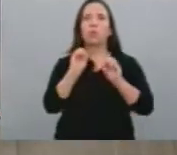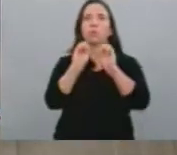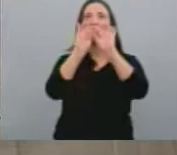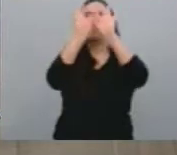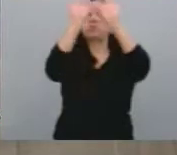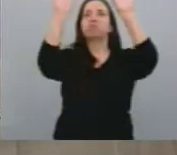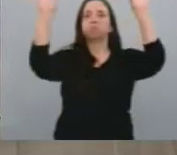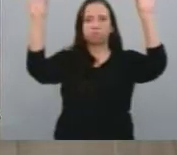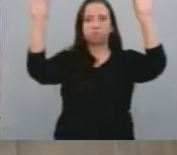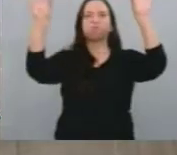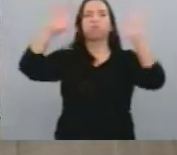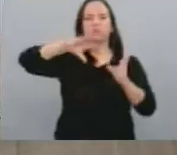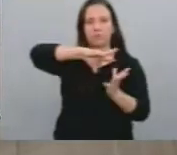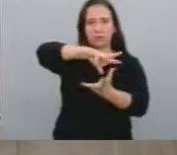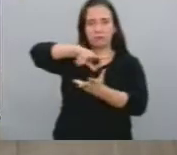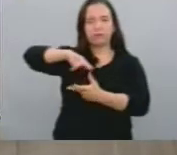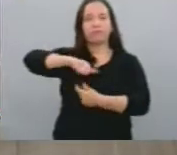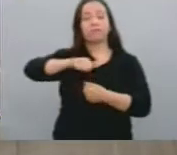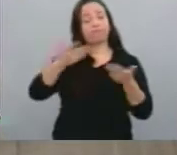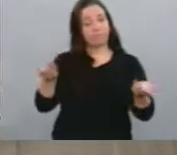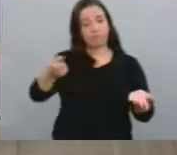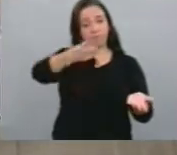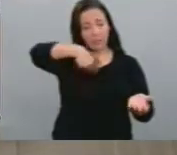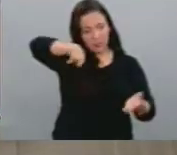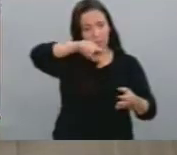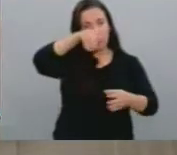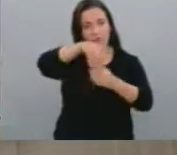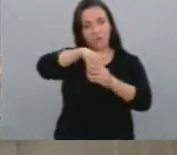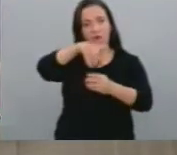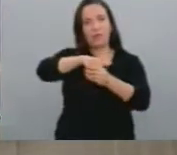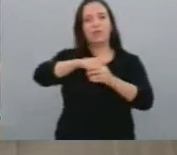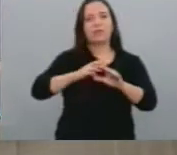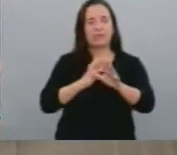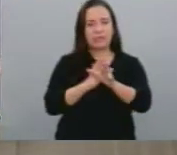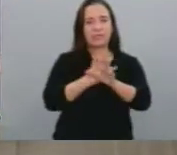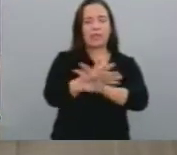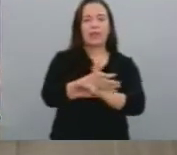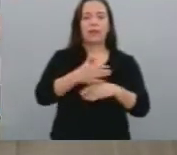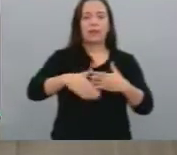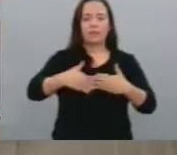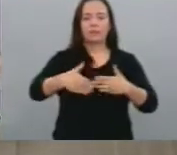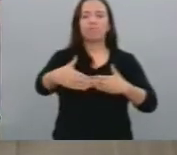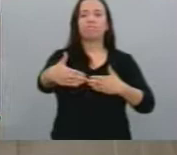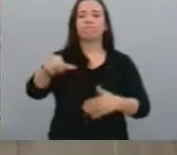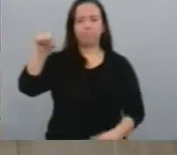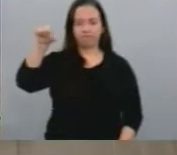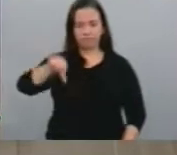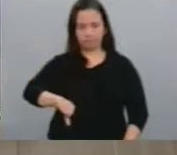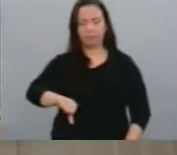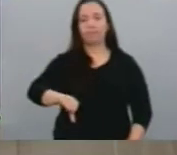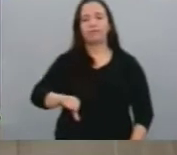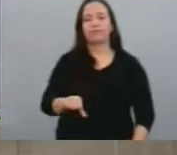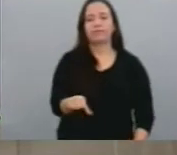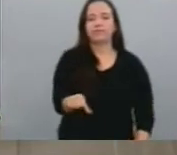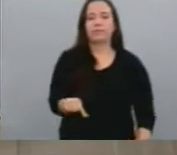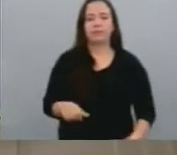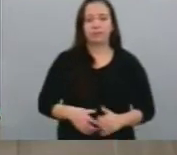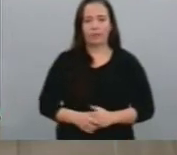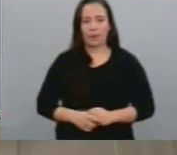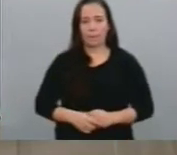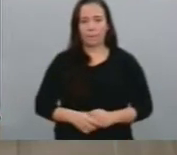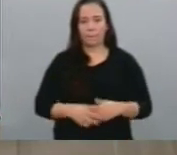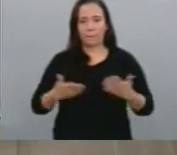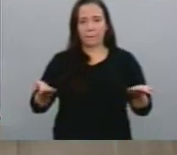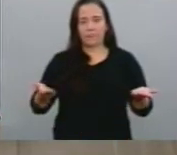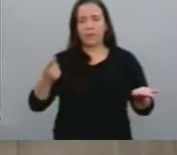voltar-se contra o cearense em forma de seca. Porque quanto maior... É